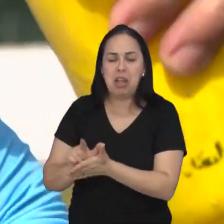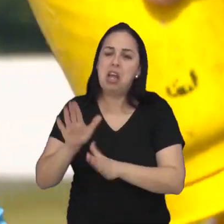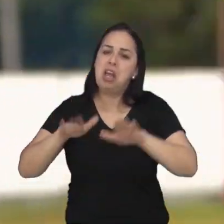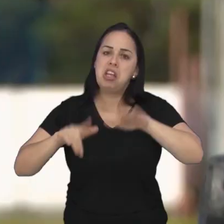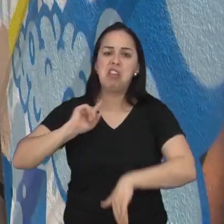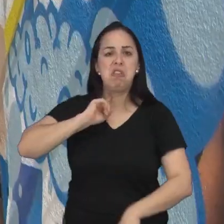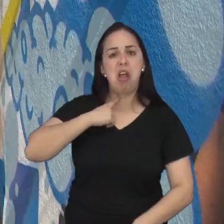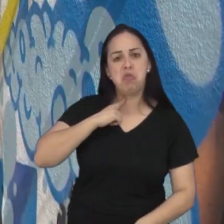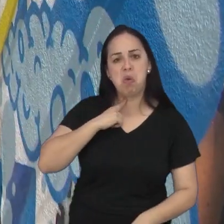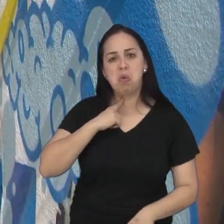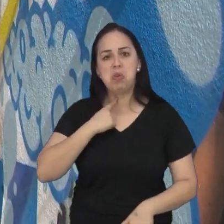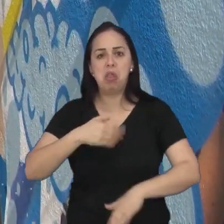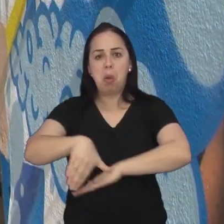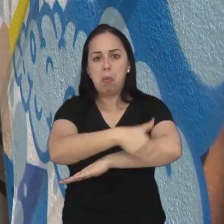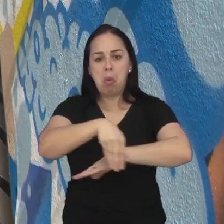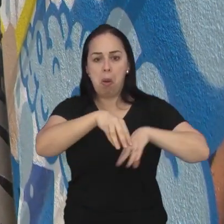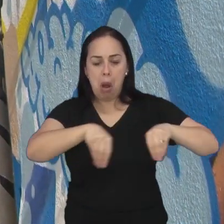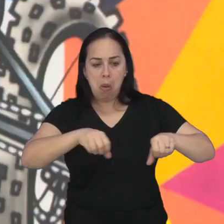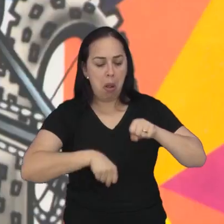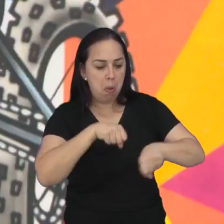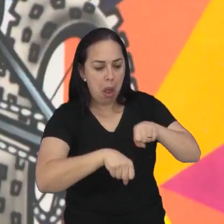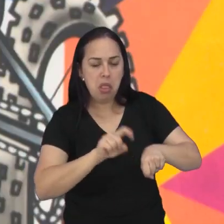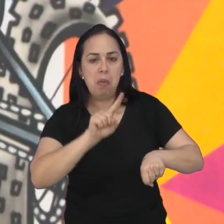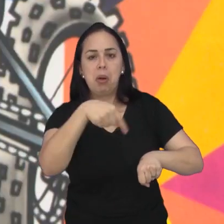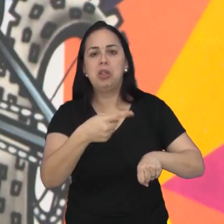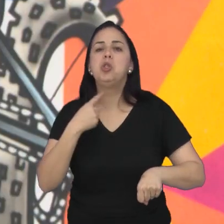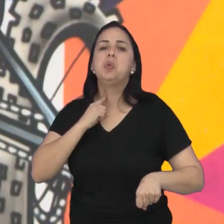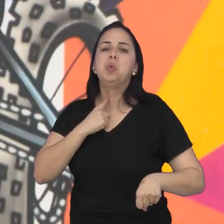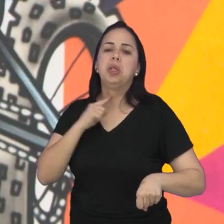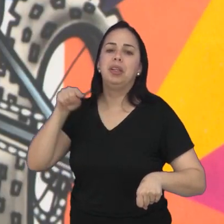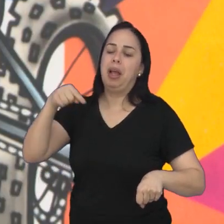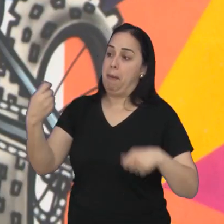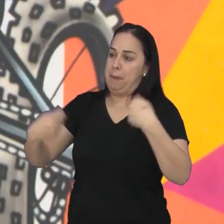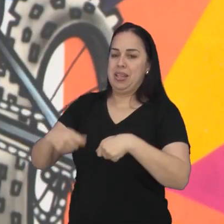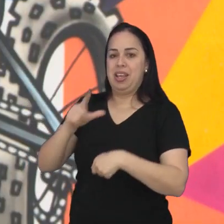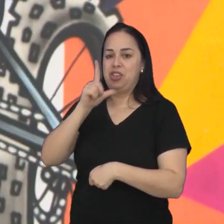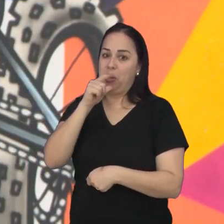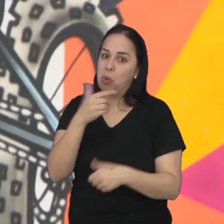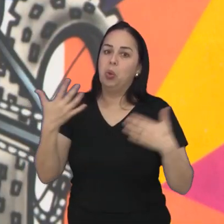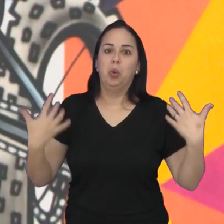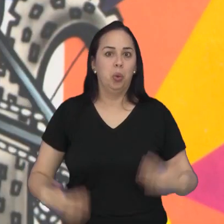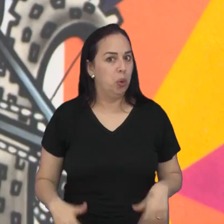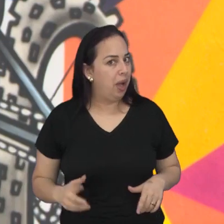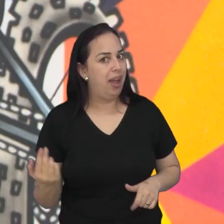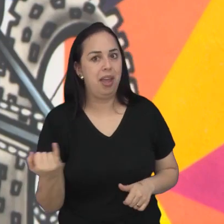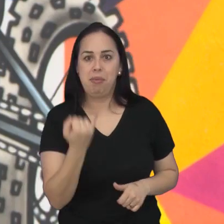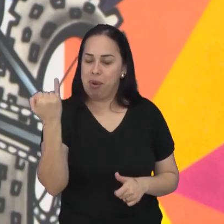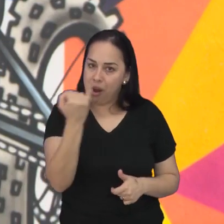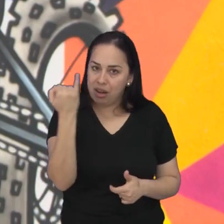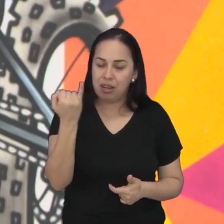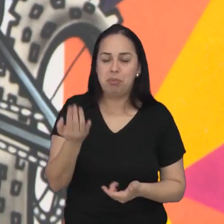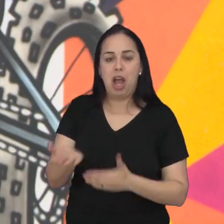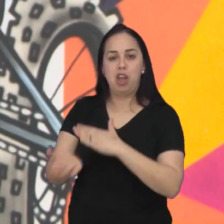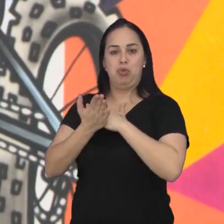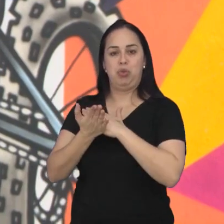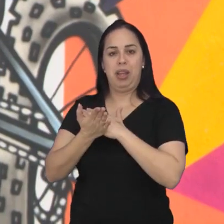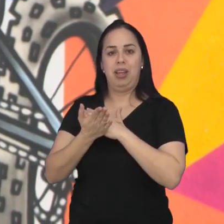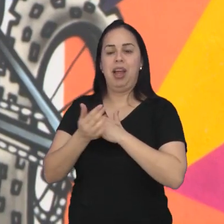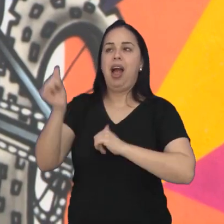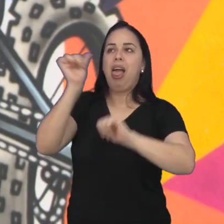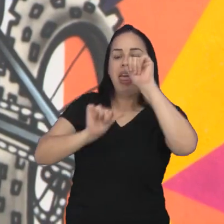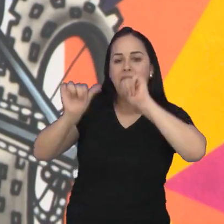que ficam sujas com a lama das trilhas. A gente precisa de água, então, poxa vida, colocar uma água que é essencial para